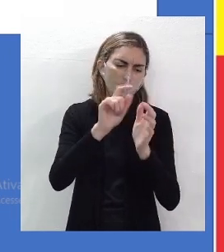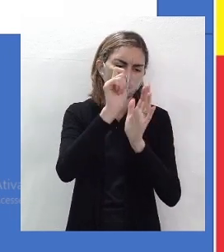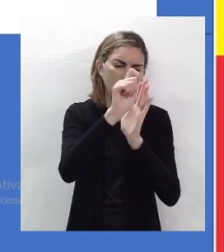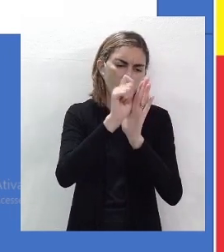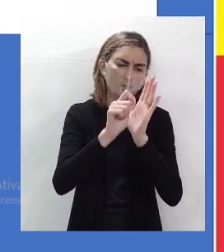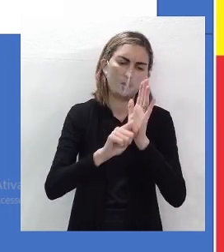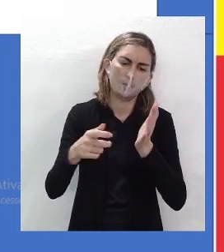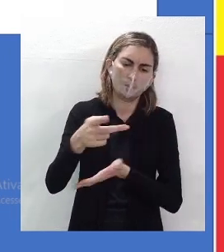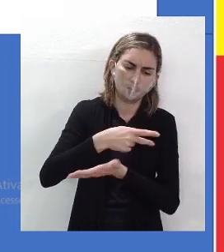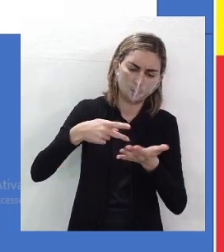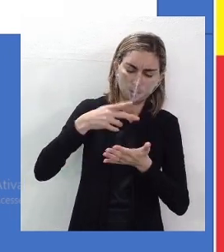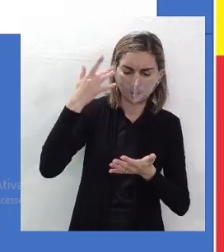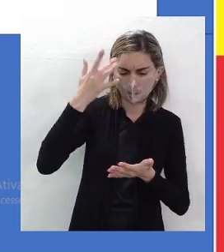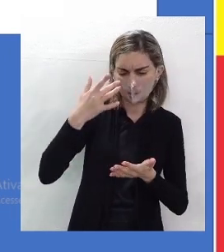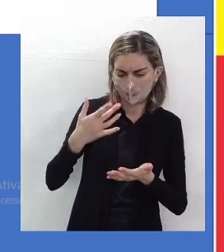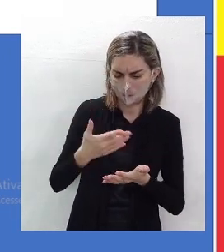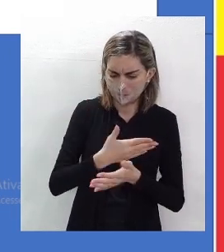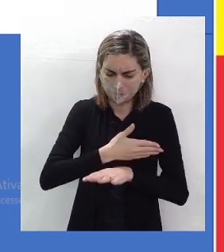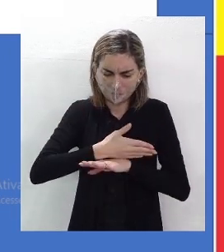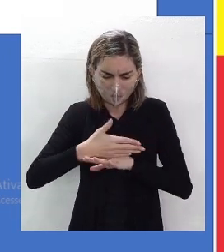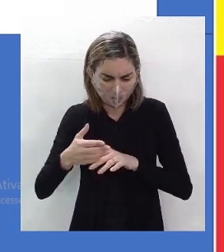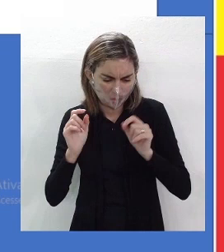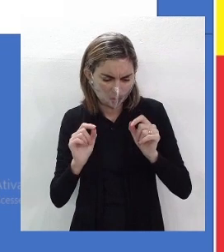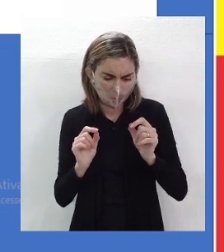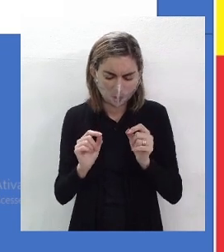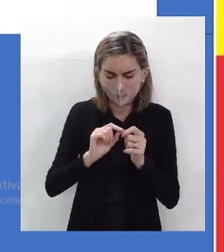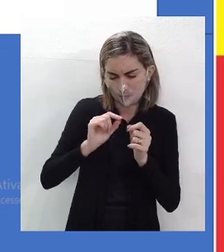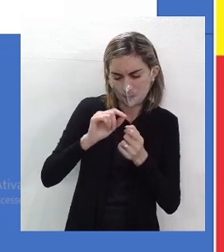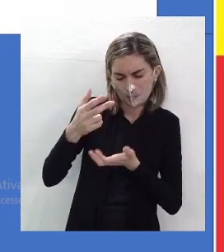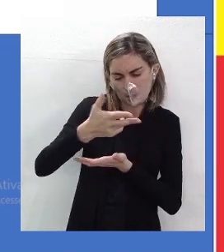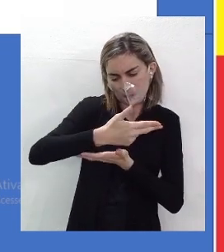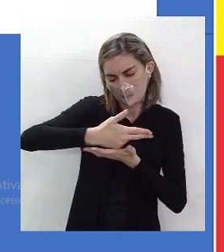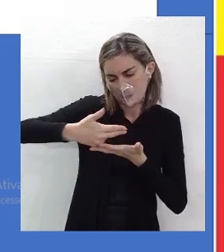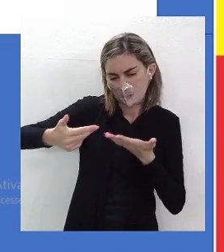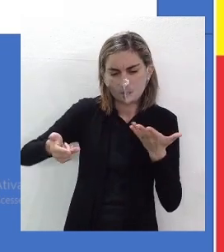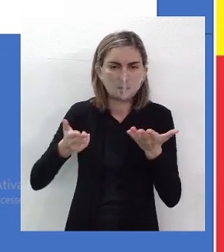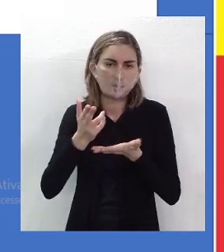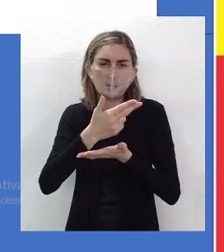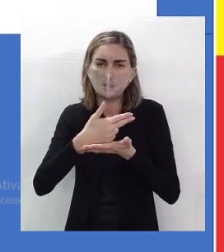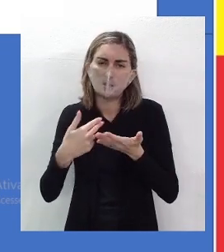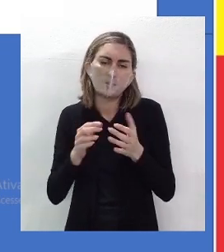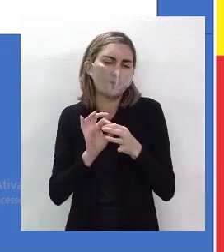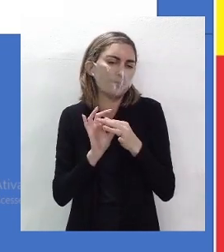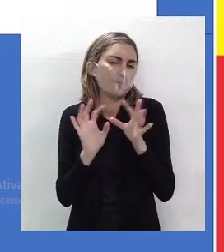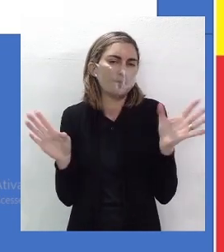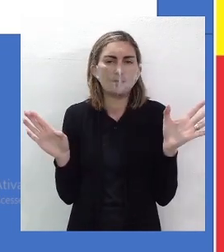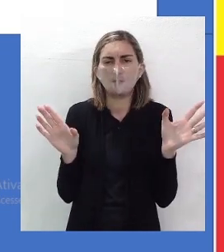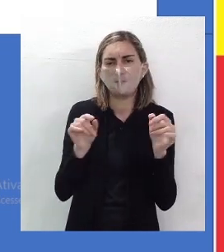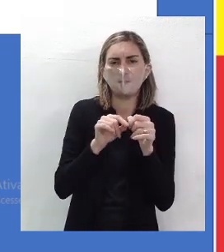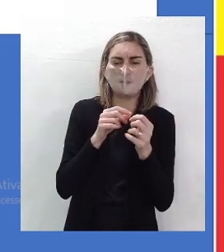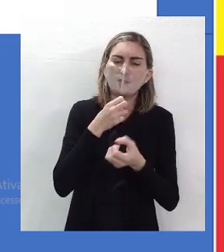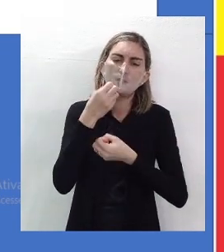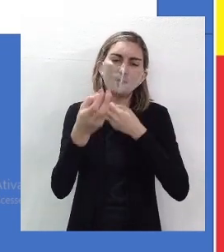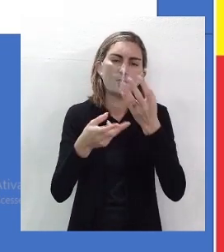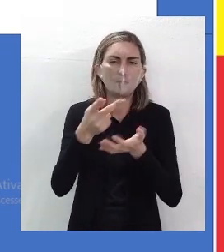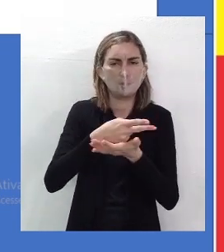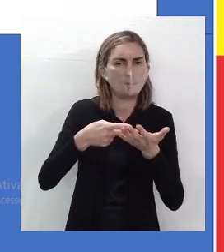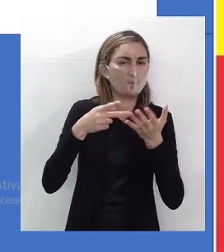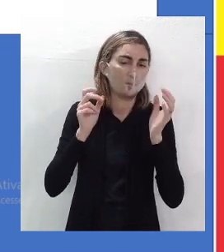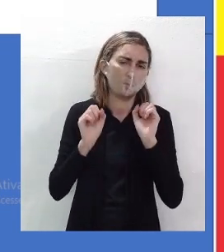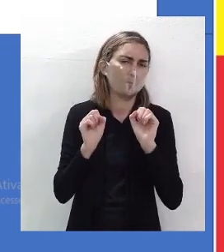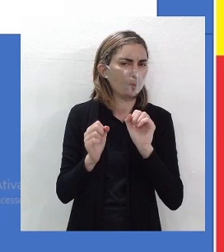um poema e achou que estava tudo muito branco. Eu podia fazer uma arte diferente aqui. À vontade, na poesia concreta você